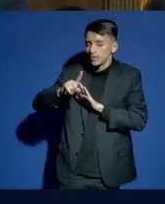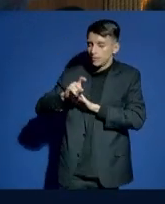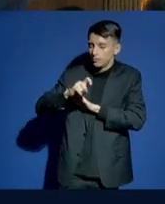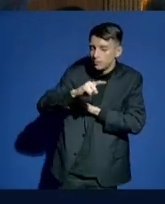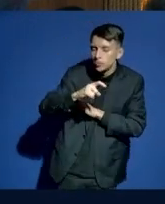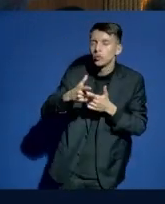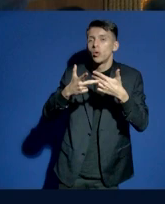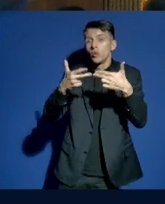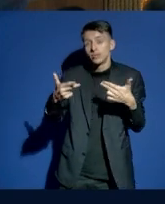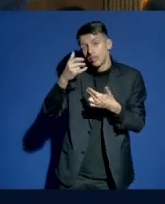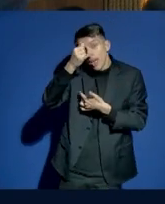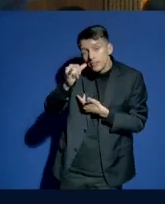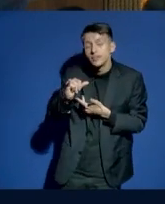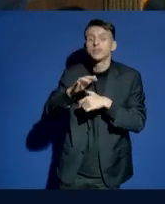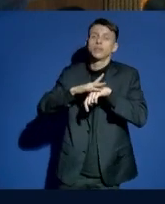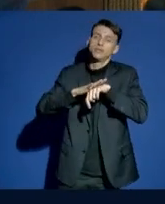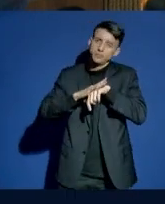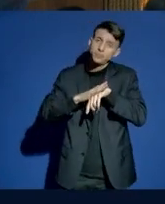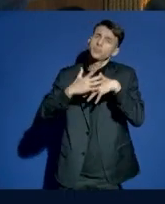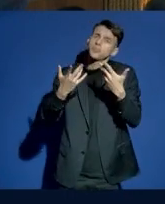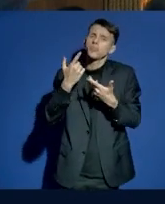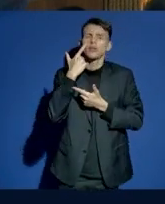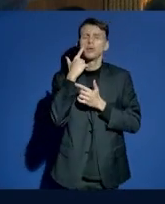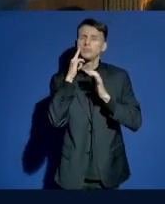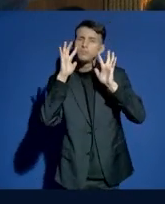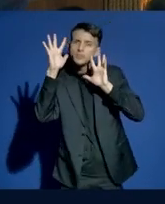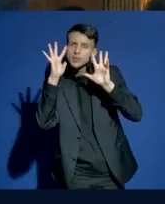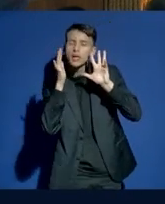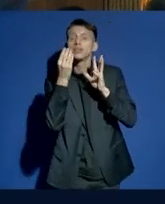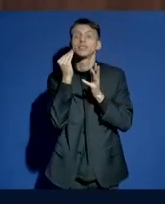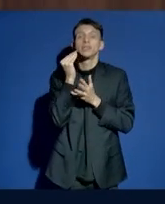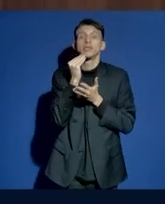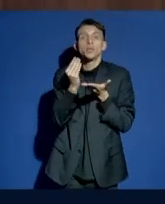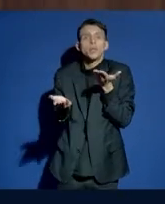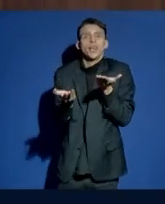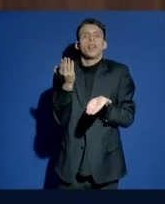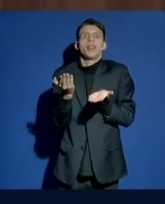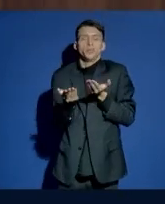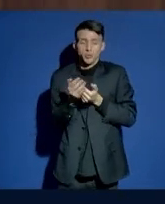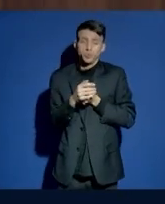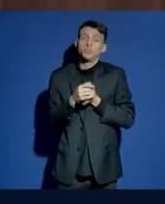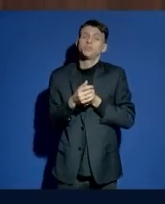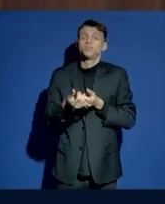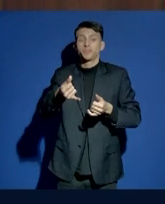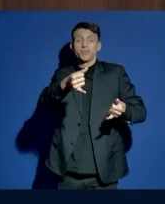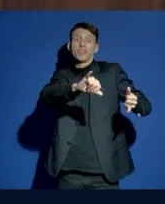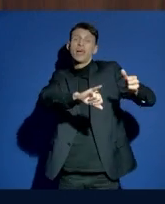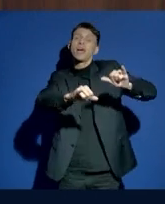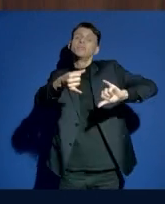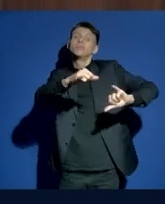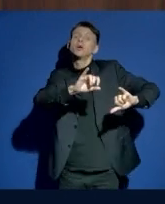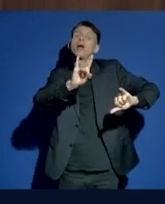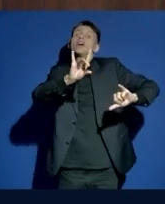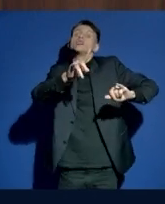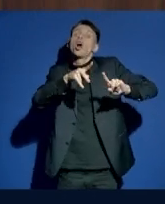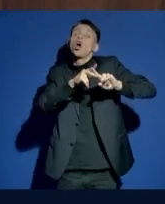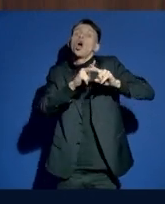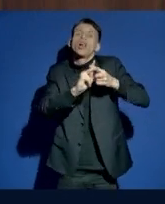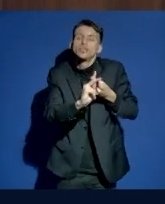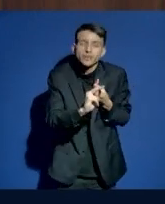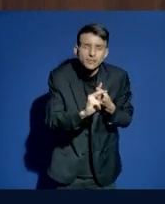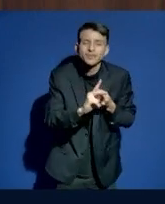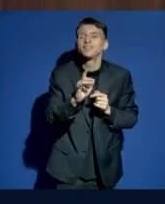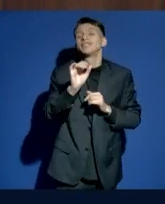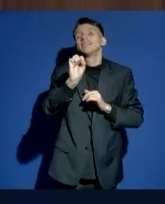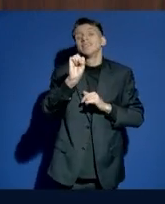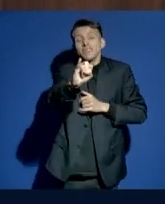tem que olhar de forma holística. Tem que ir buscar o equilíbrio. E os químicos são corretivos. E enquanto nós não tivermos